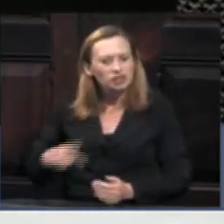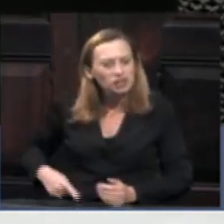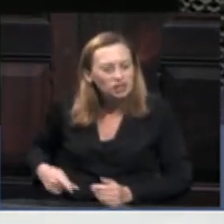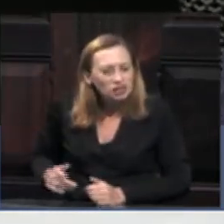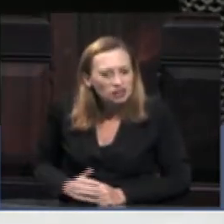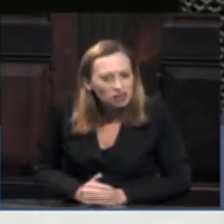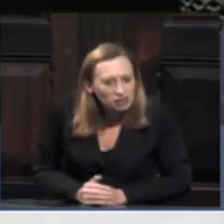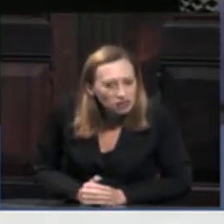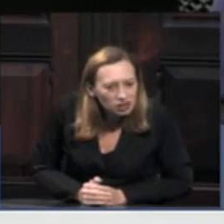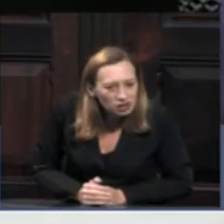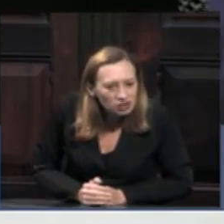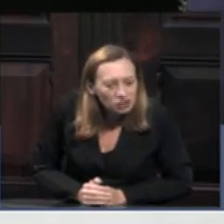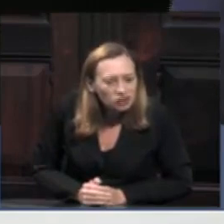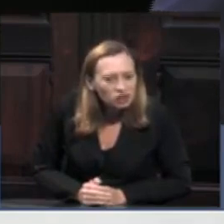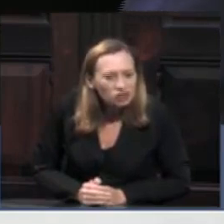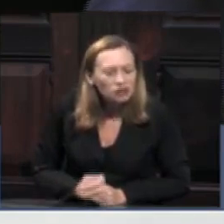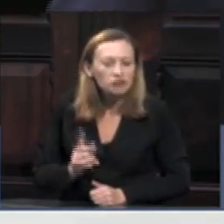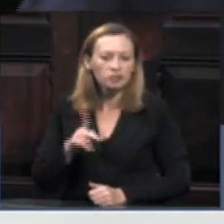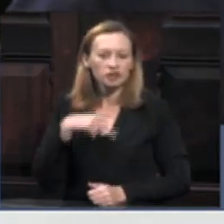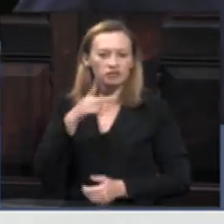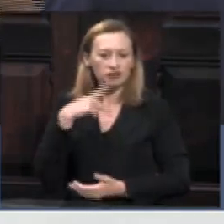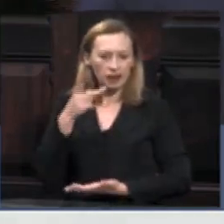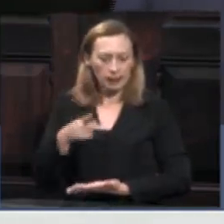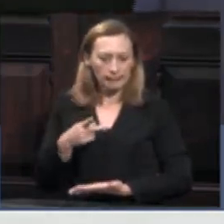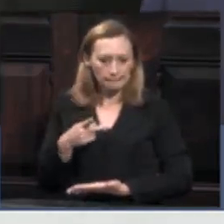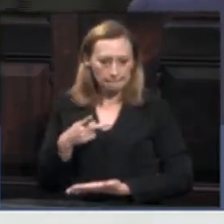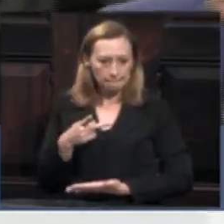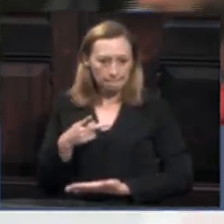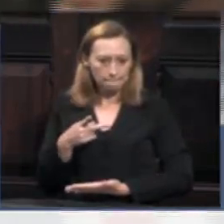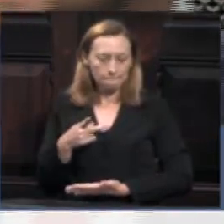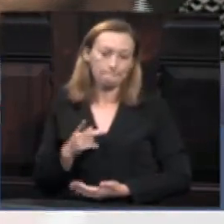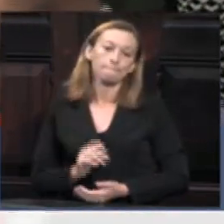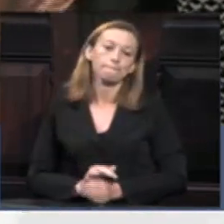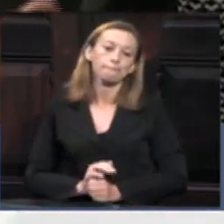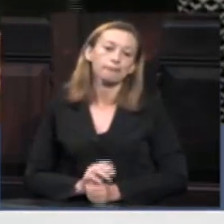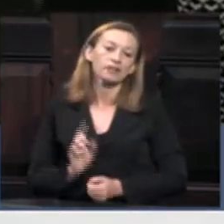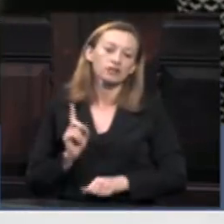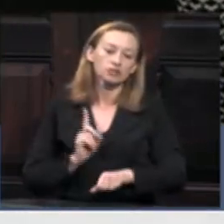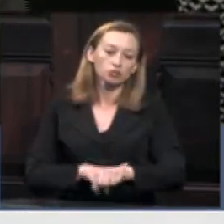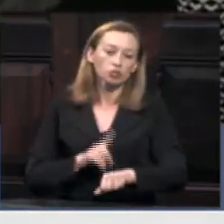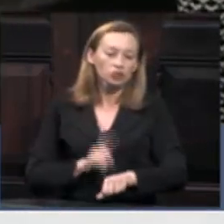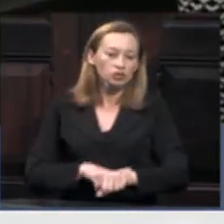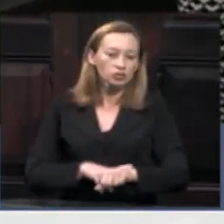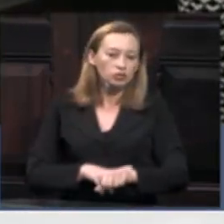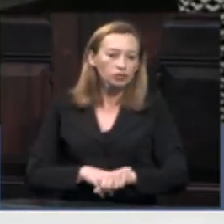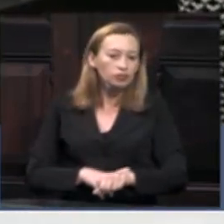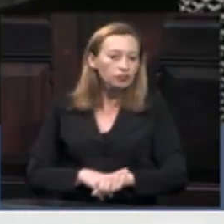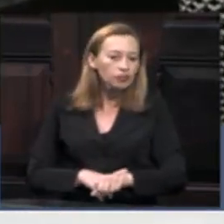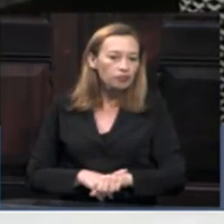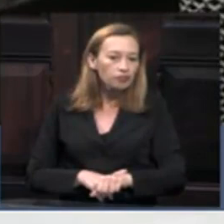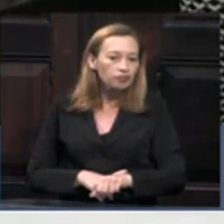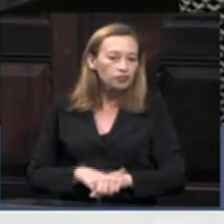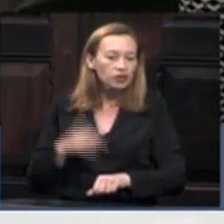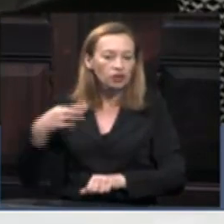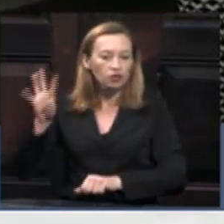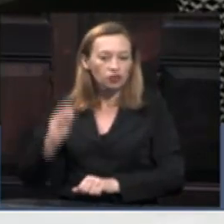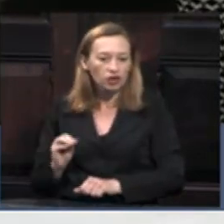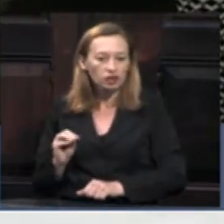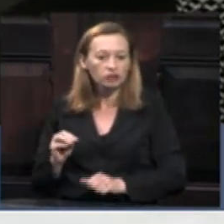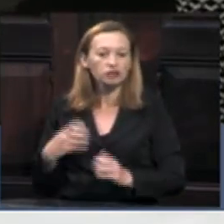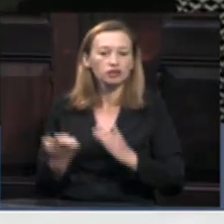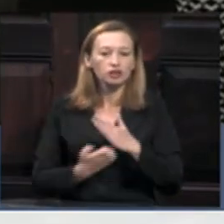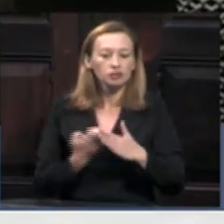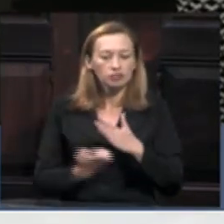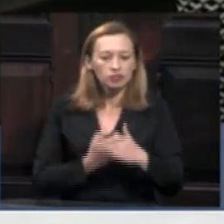momento é para reafirmar a posição do nosso partido Podemos em relação ao veto da